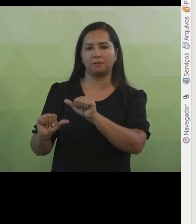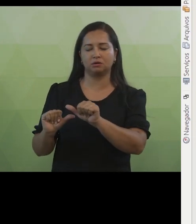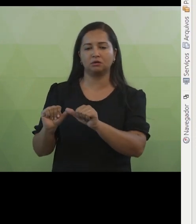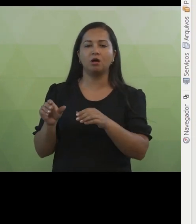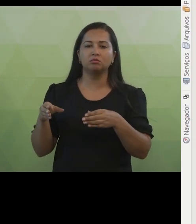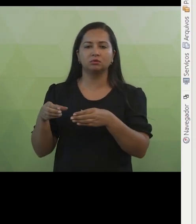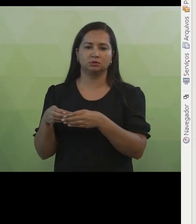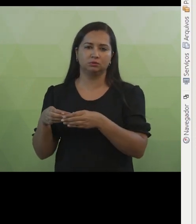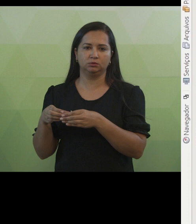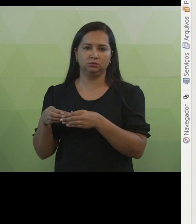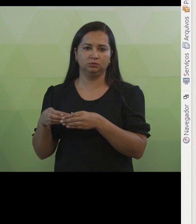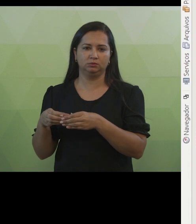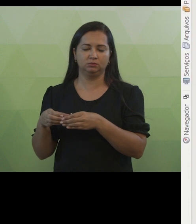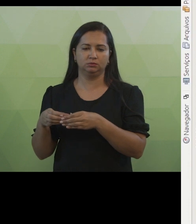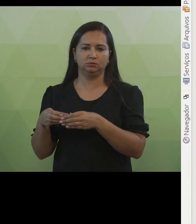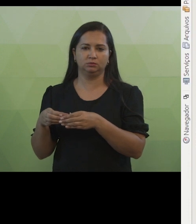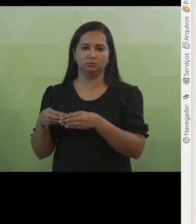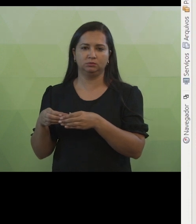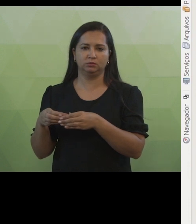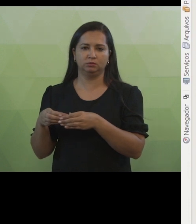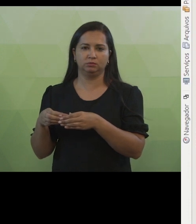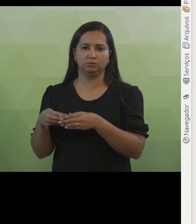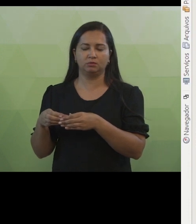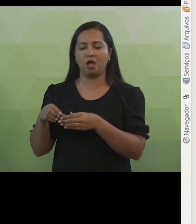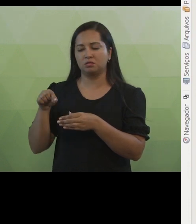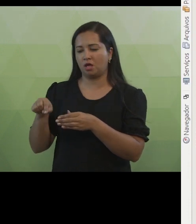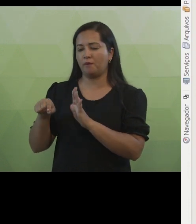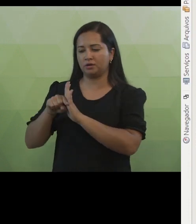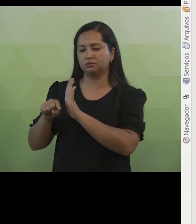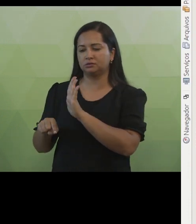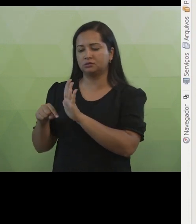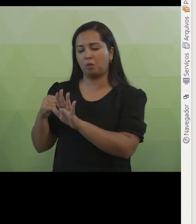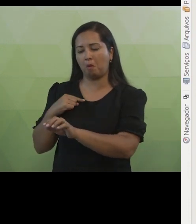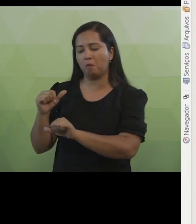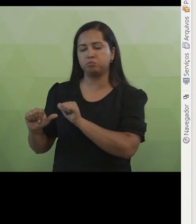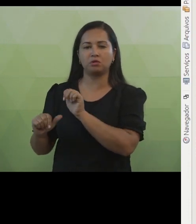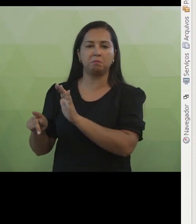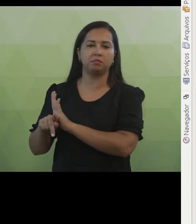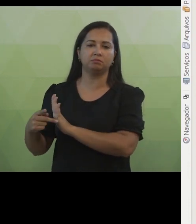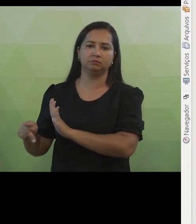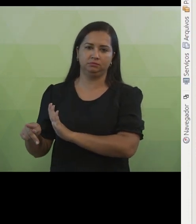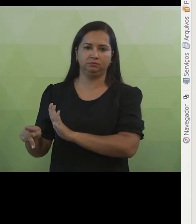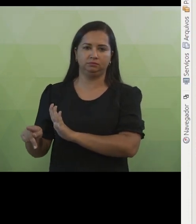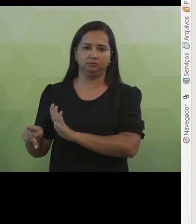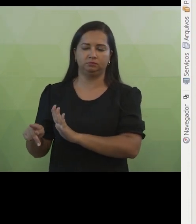a classe dessa minha exceção